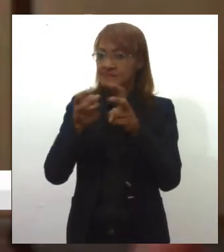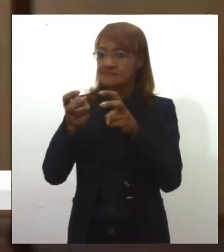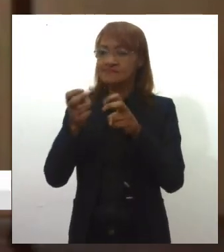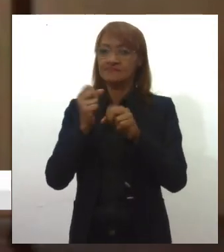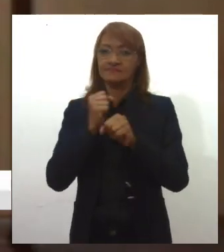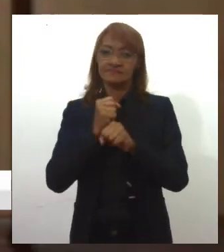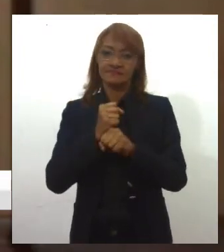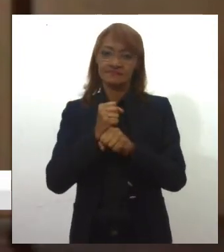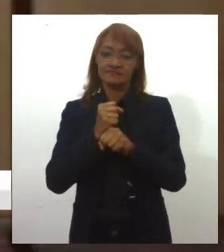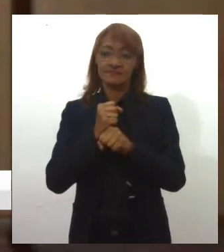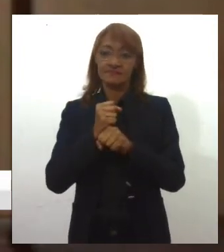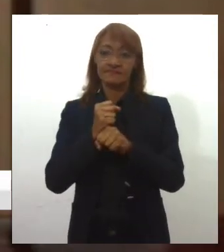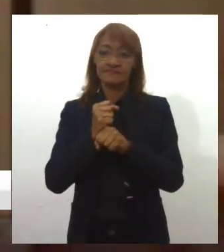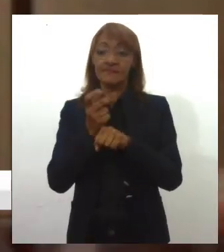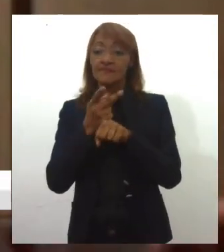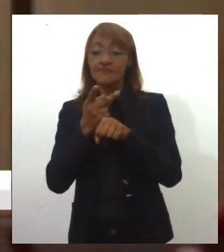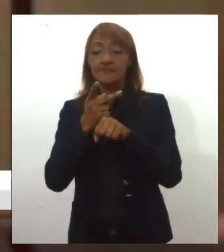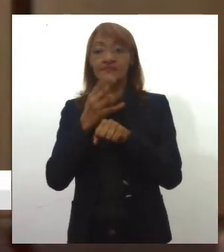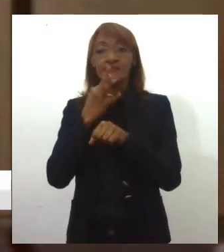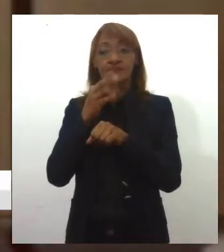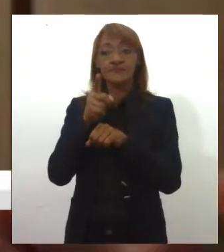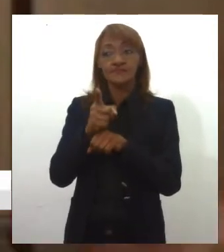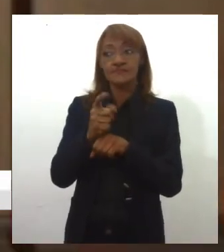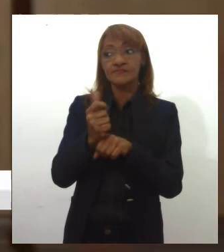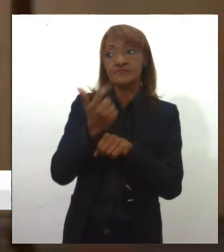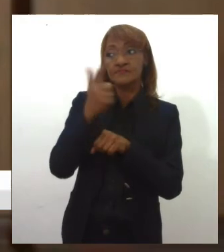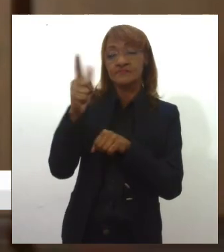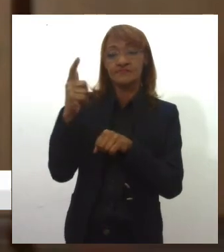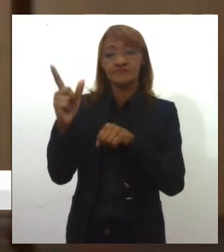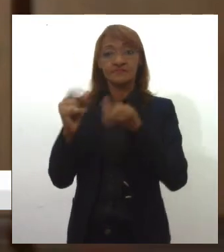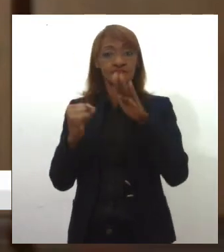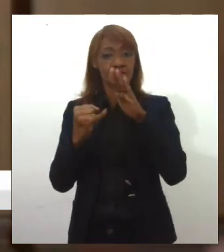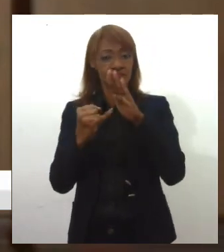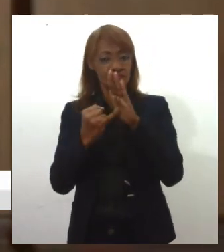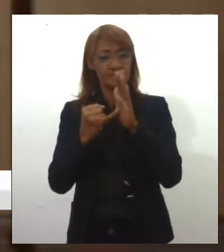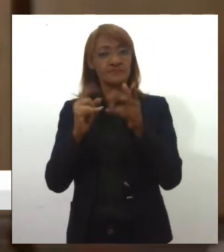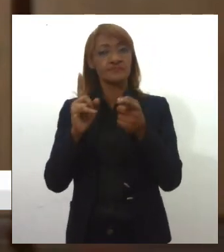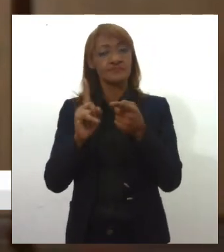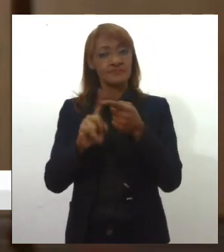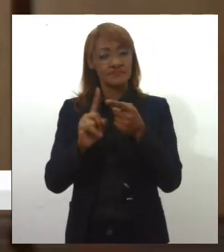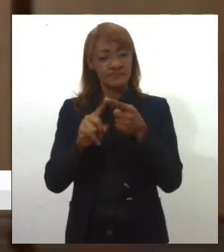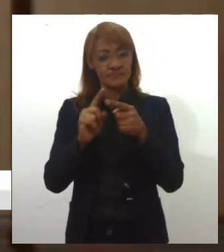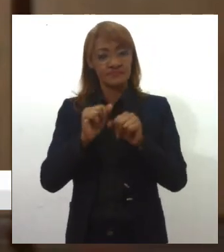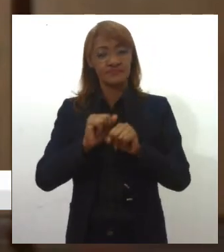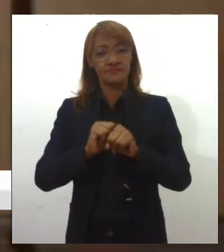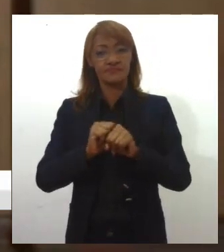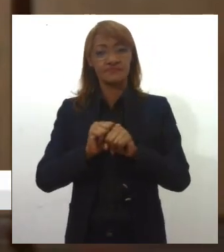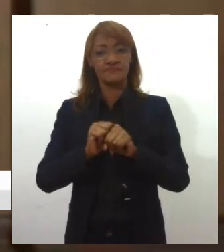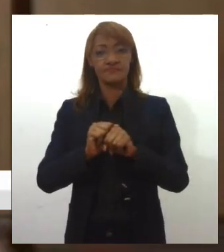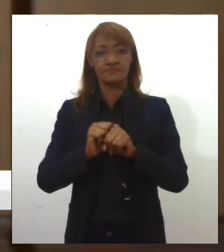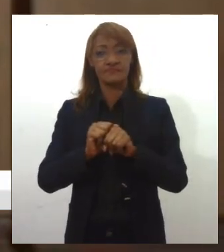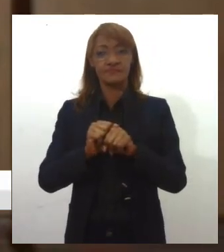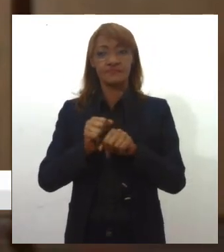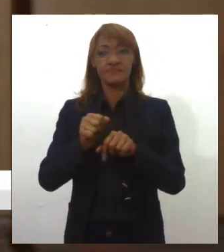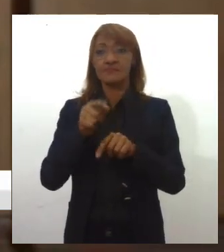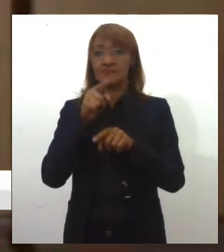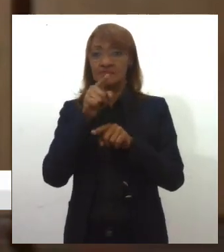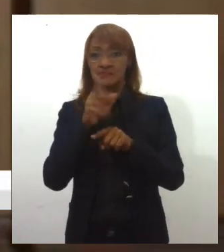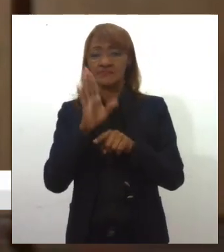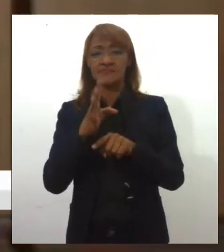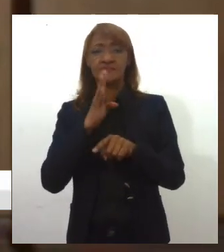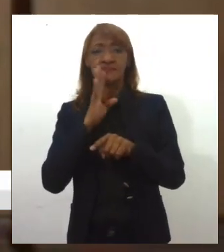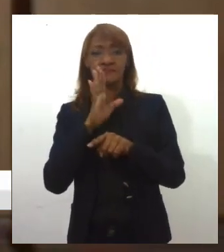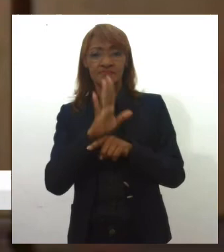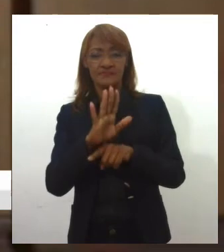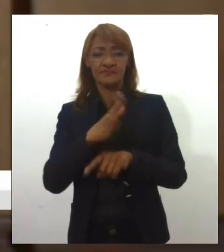conheçam, inclusive, outras instituições de ensino, que não aquela que você já conhece ou que os seus filhos